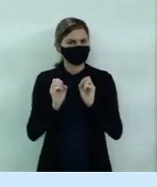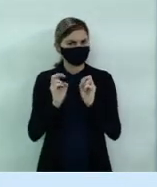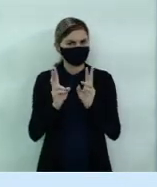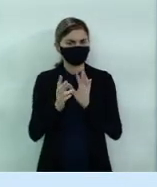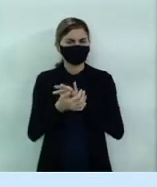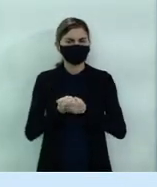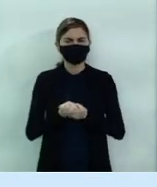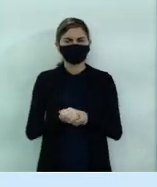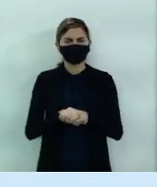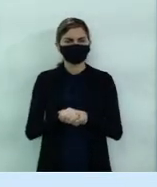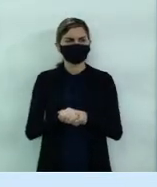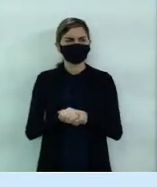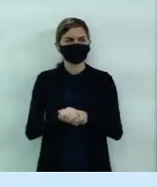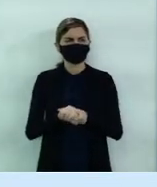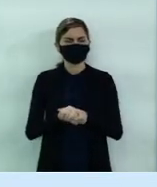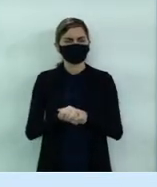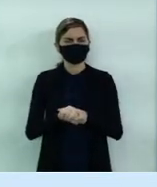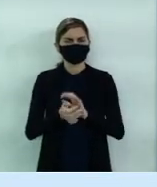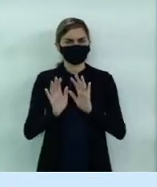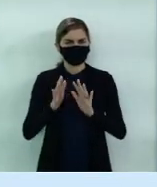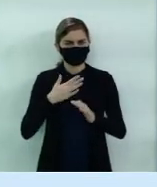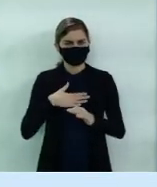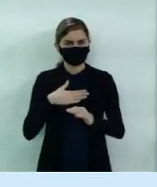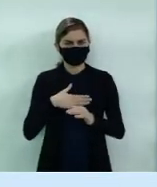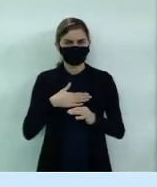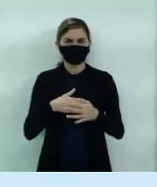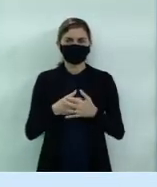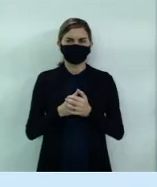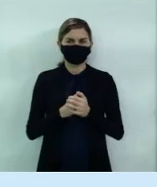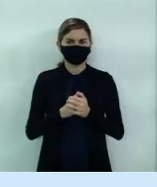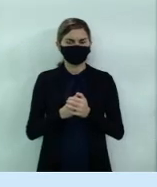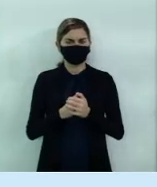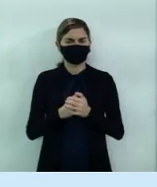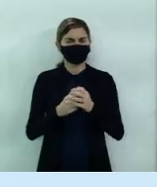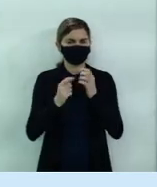Ok? Vem para cá, fica bem bonitinho.